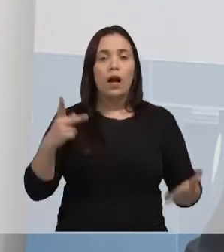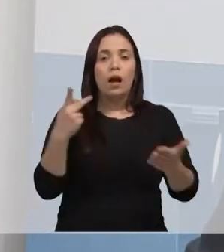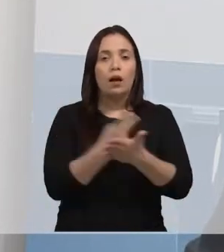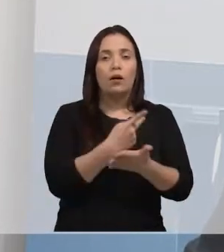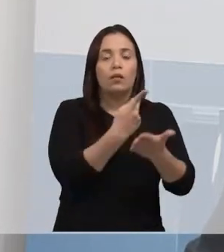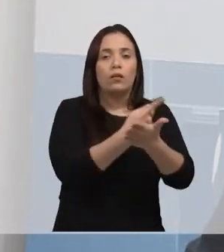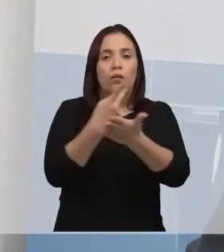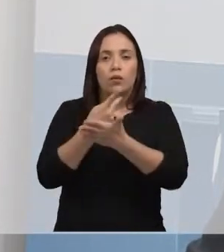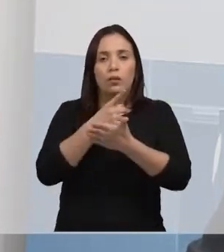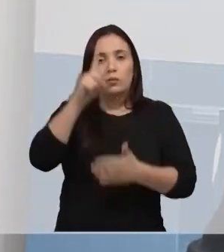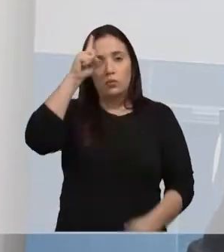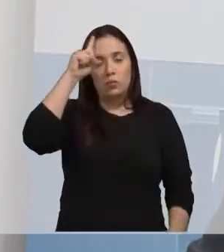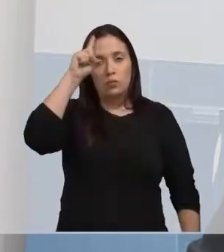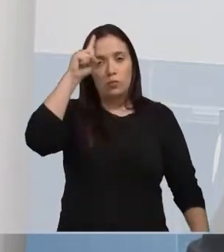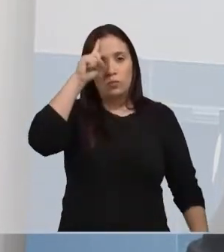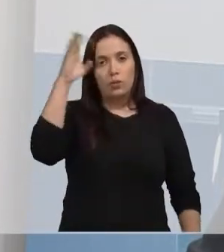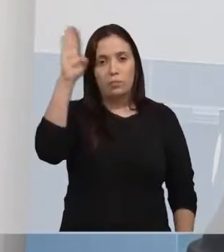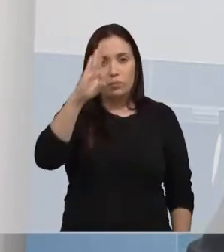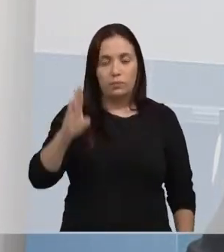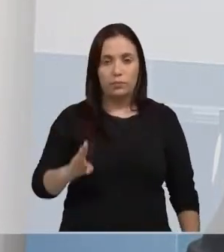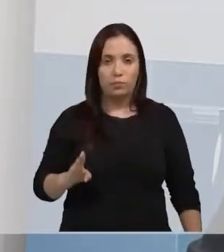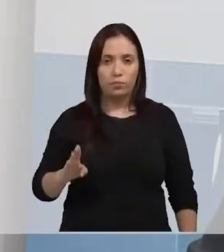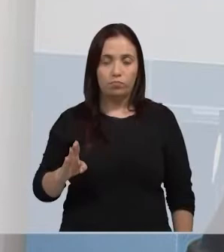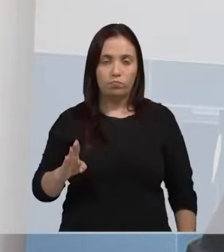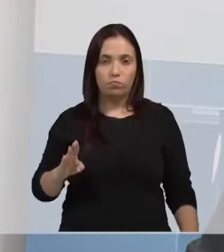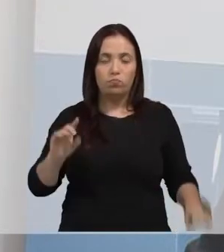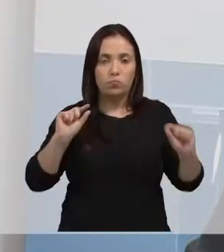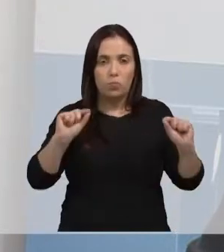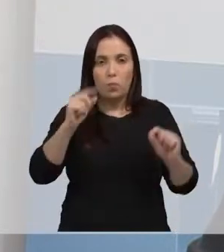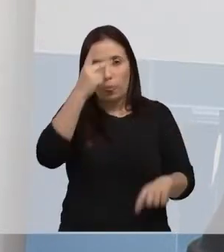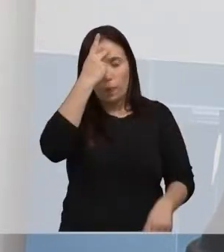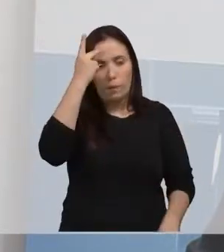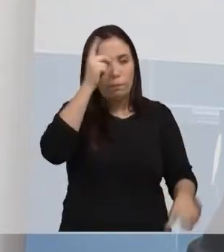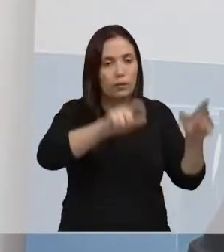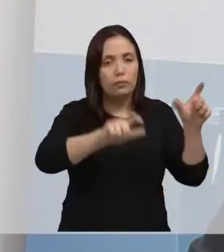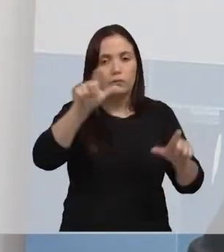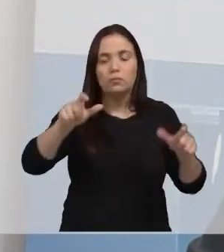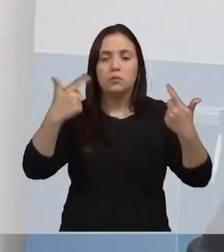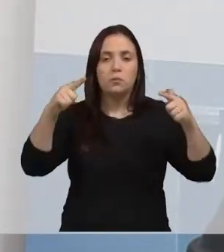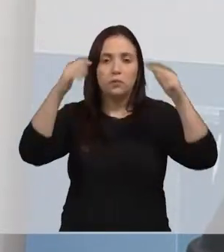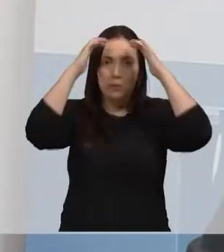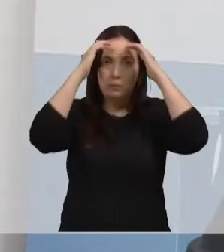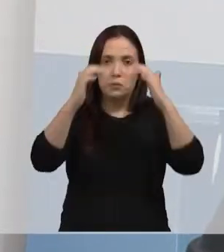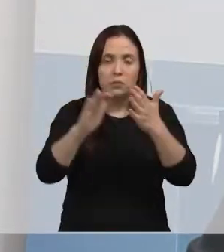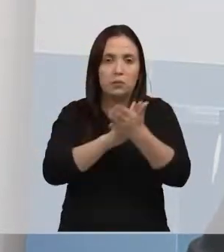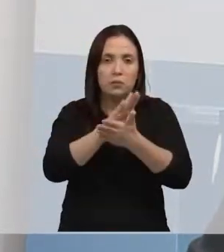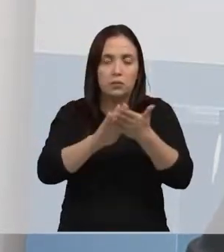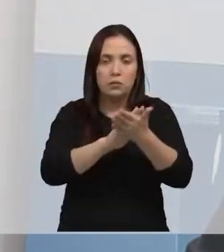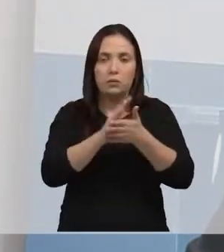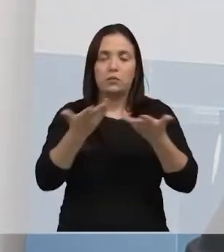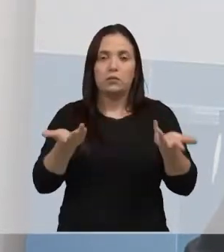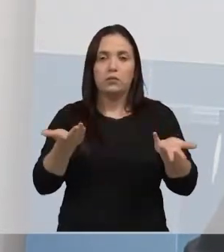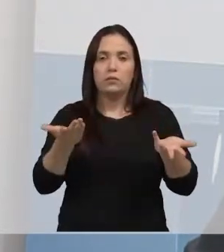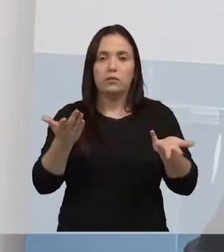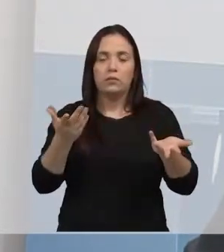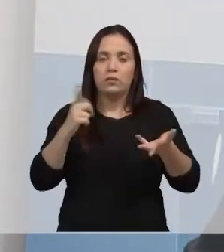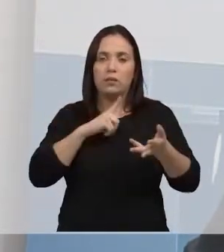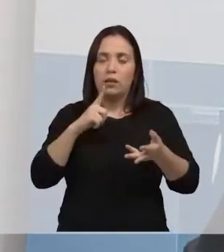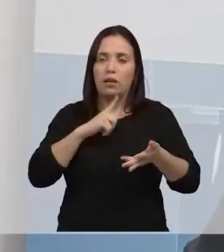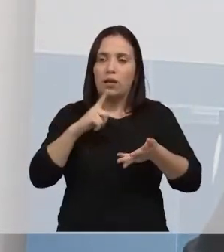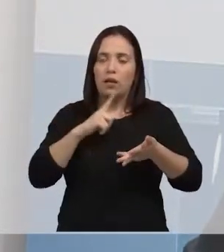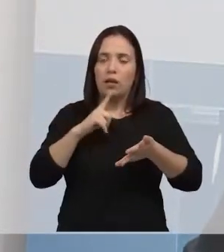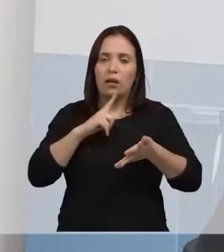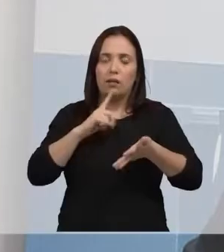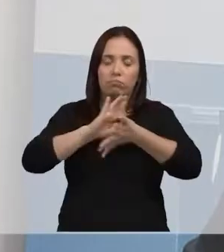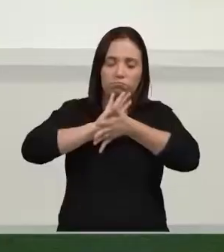tem a coragem de dizer o que vai fazer para enfrentar isso, ele só cresce, Luiz. Na